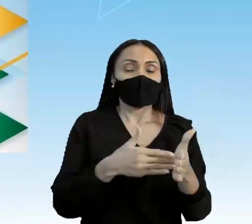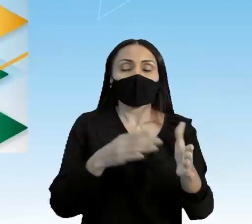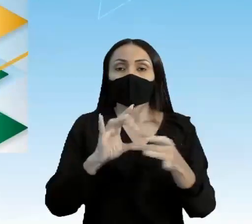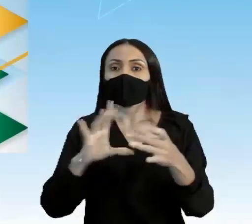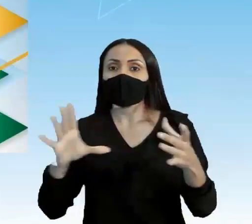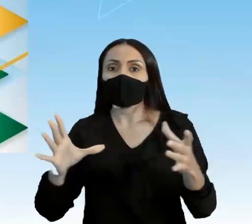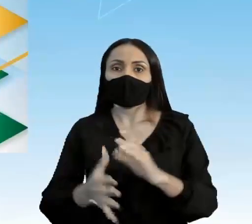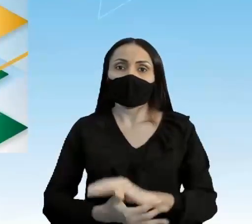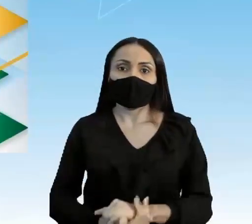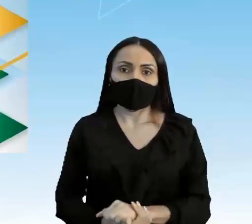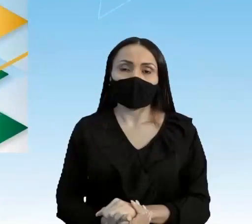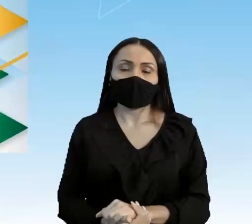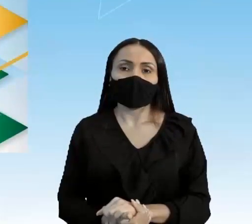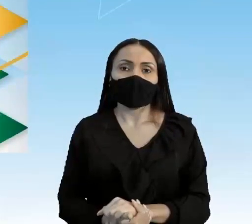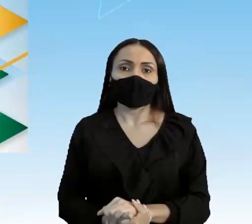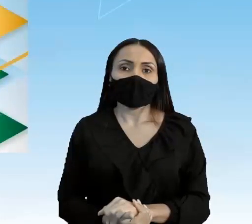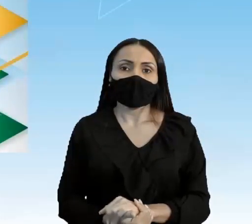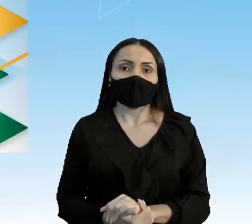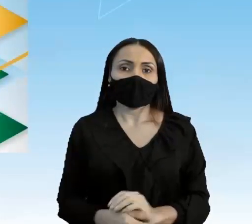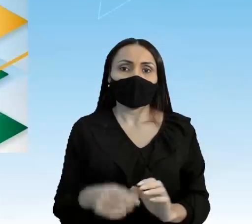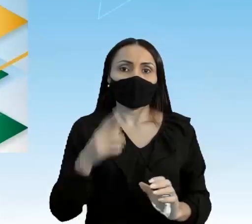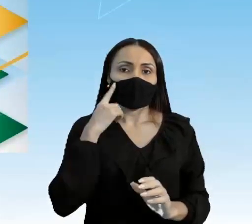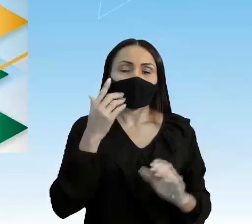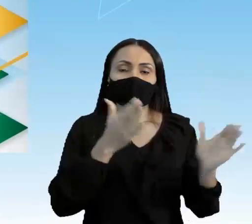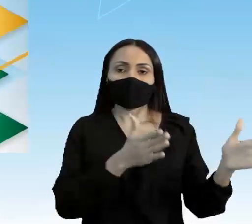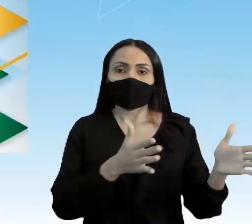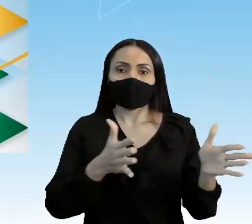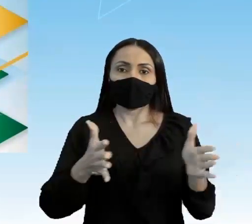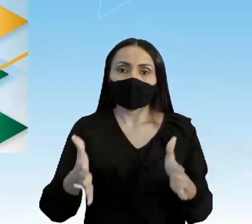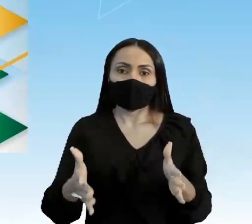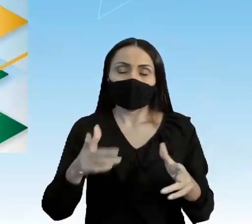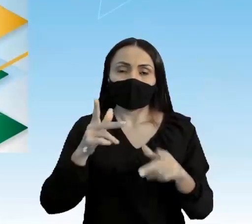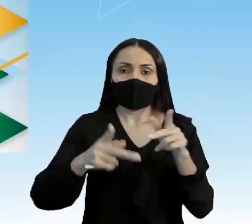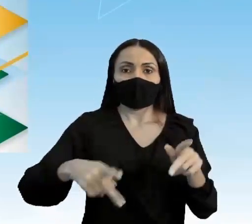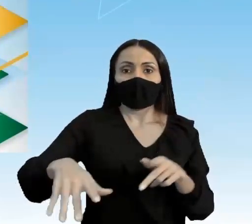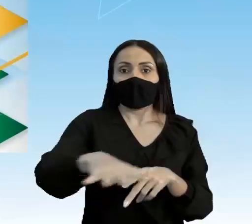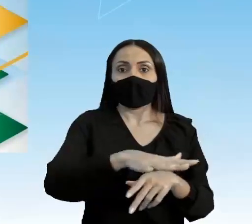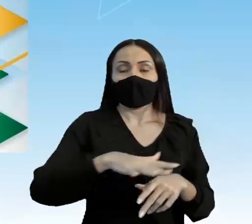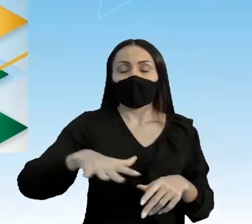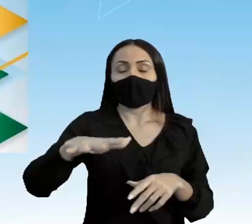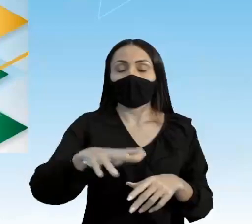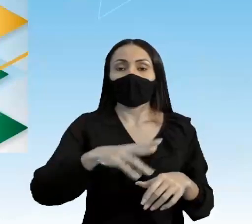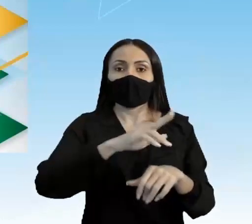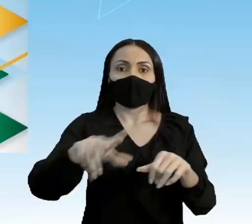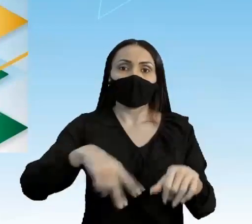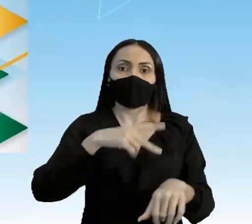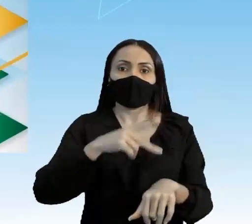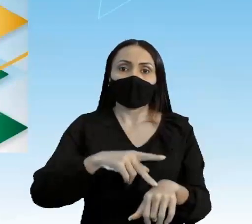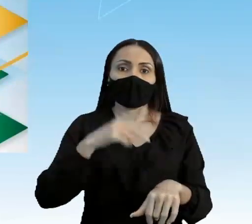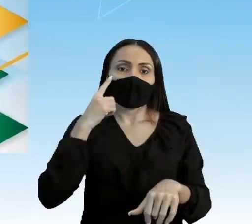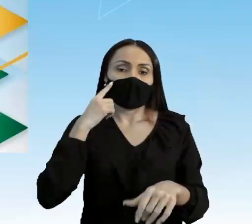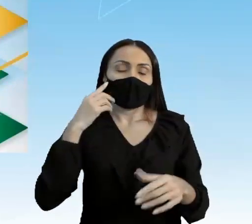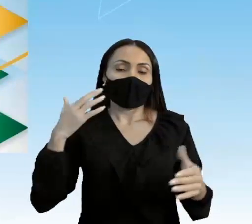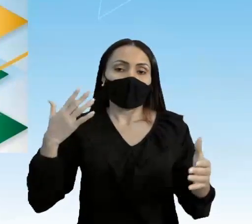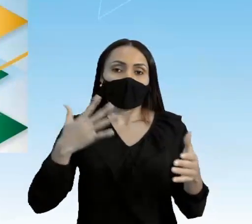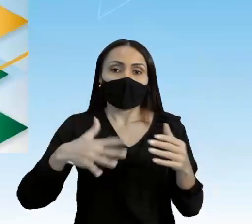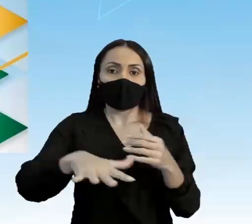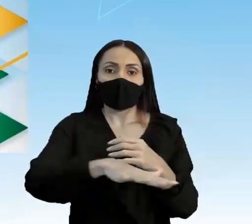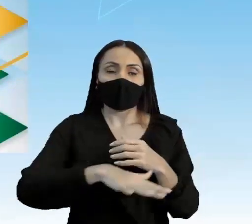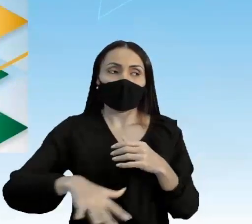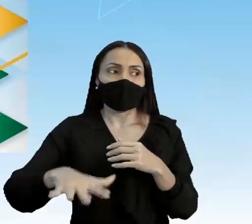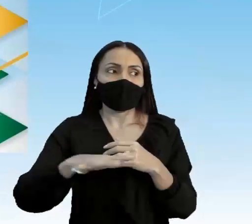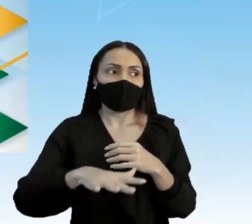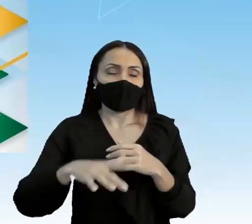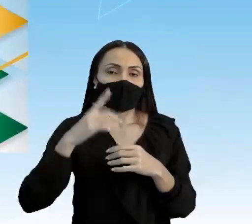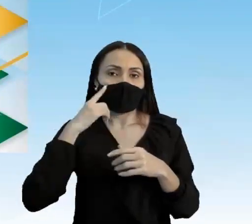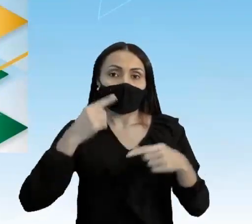independência. Enquanto as elites dos novos países se ocupavam da